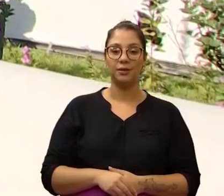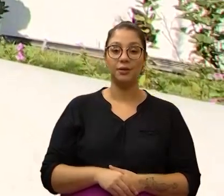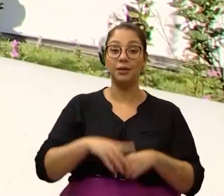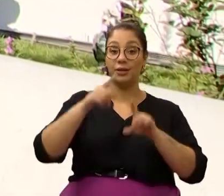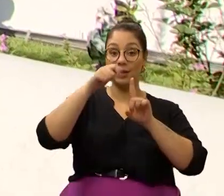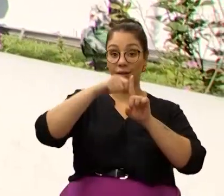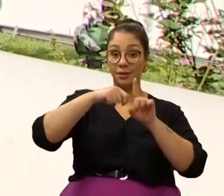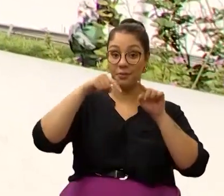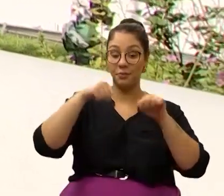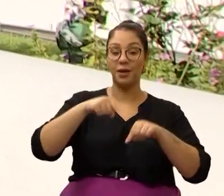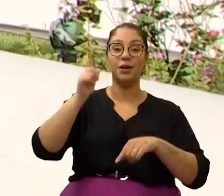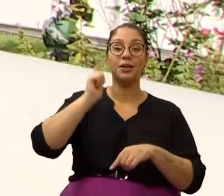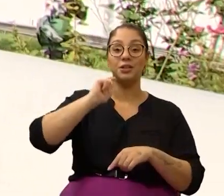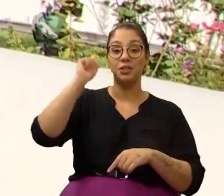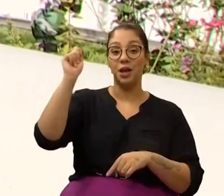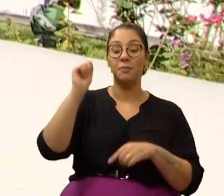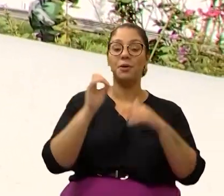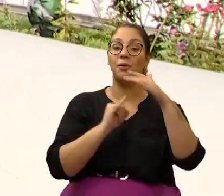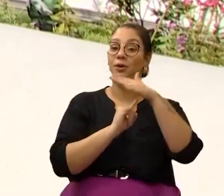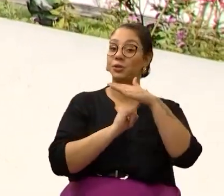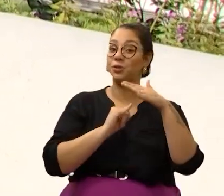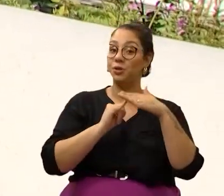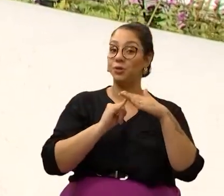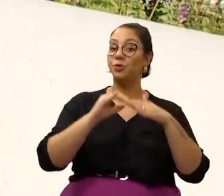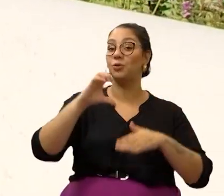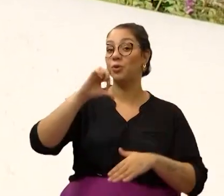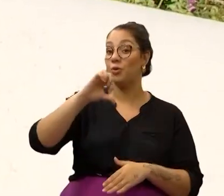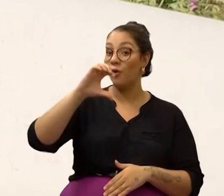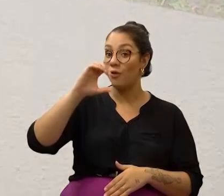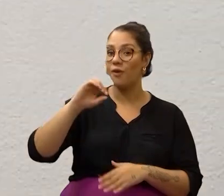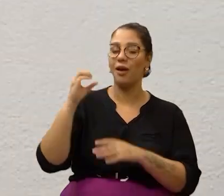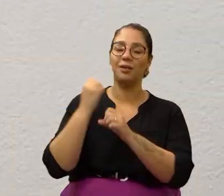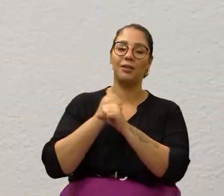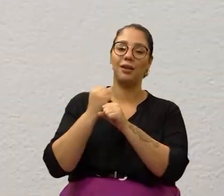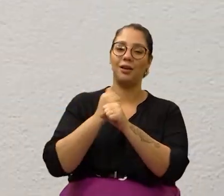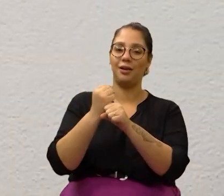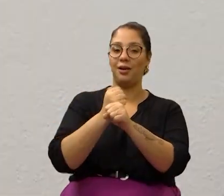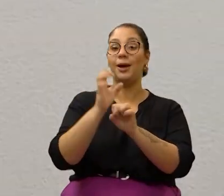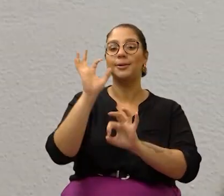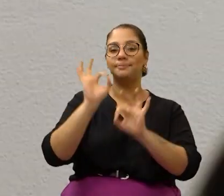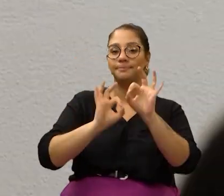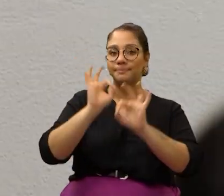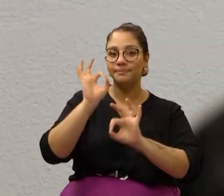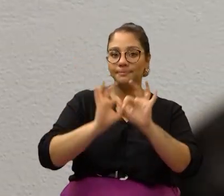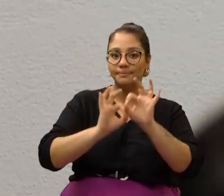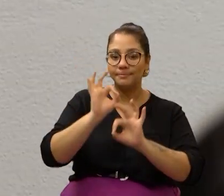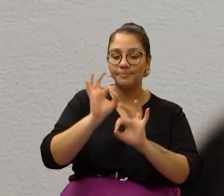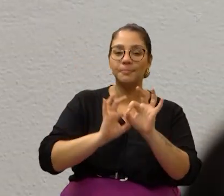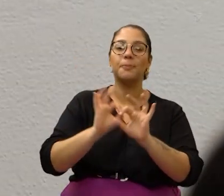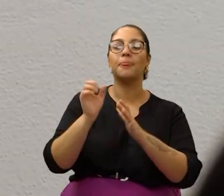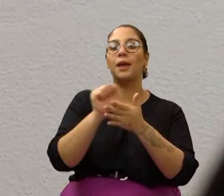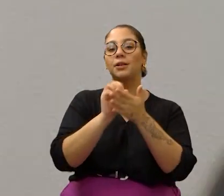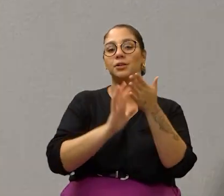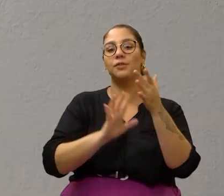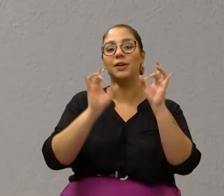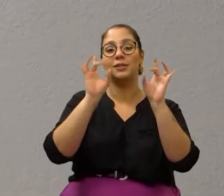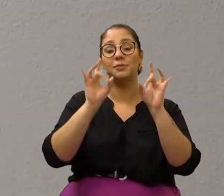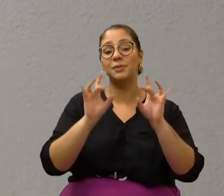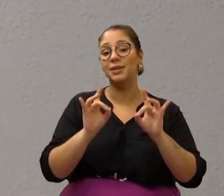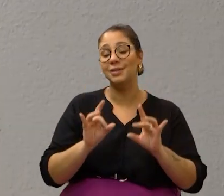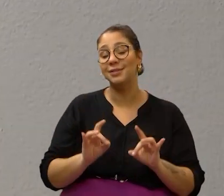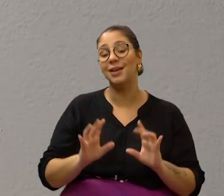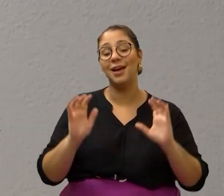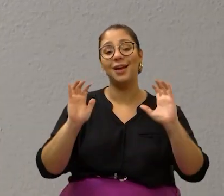Neste mês de abril, o Instituto comemora 90 anos e preparou uma semana de atividades especiais